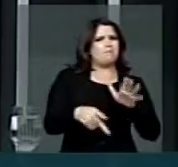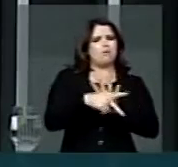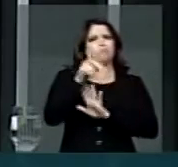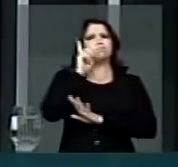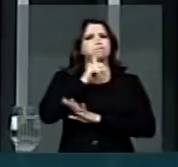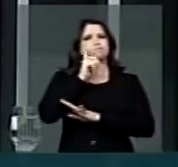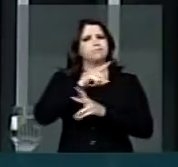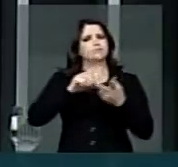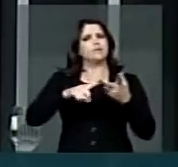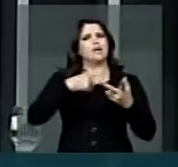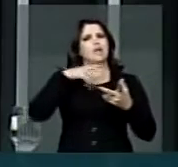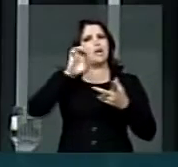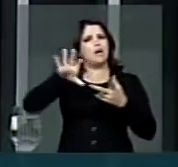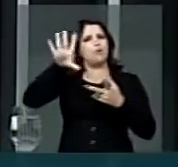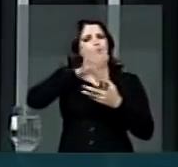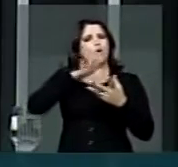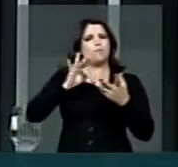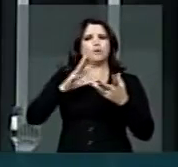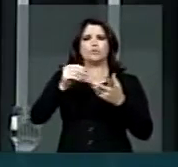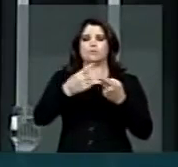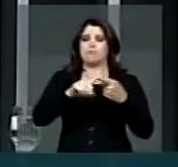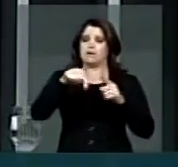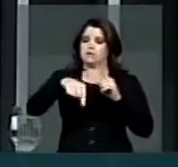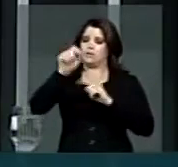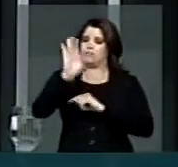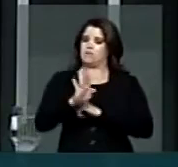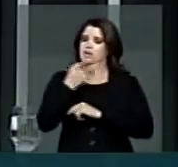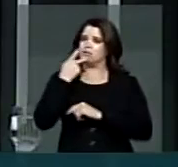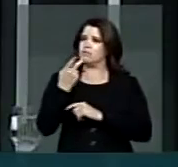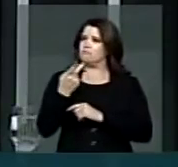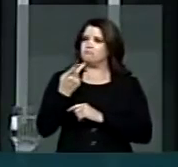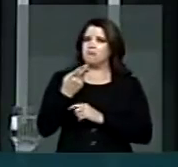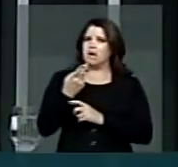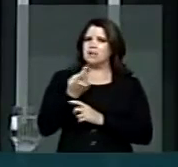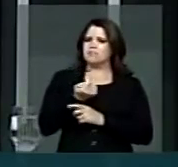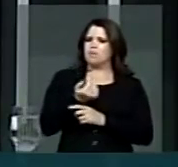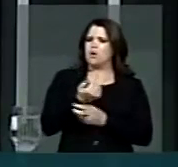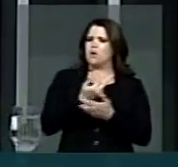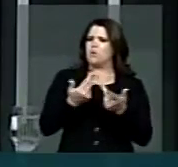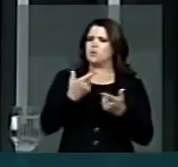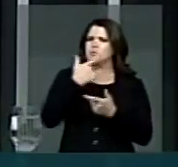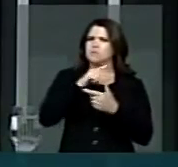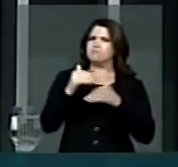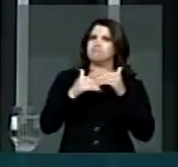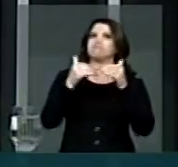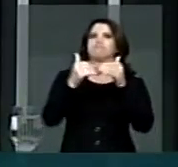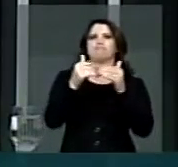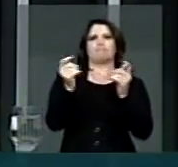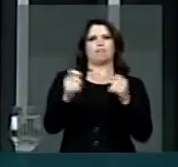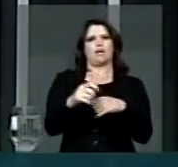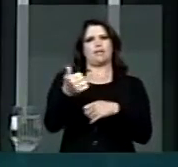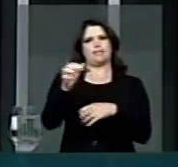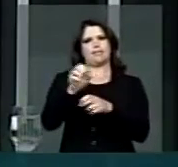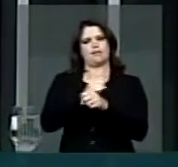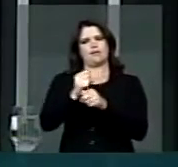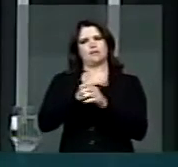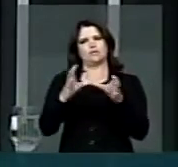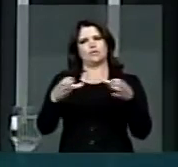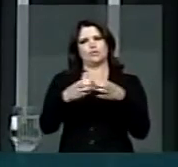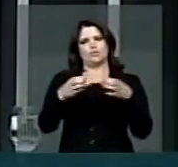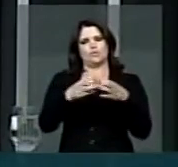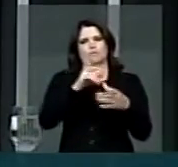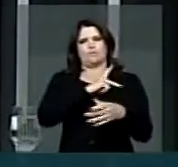Unidos, da Europa, mas que por aqui pouco estrago fez. Nesses 10 anos, à frente do